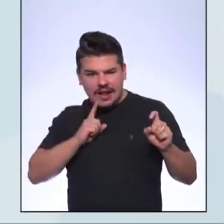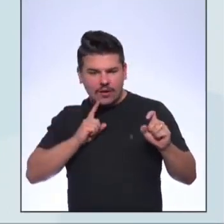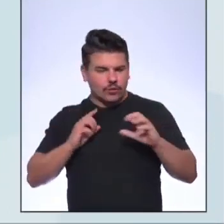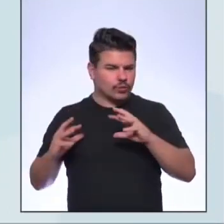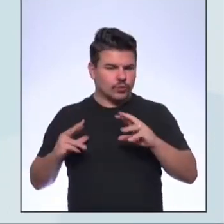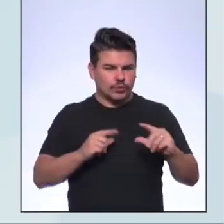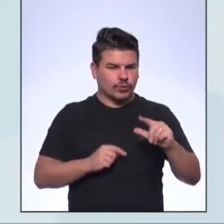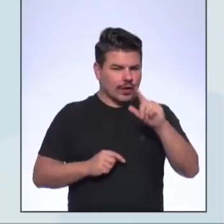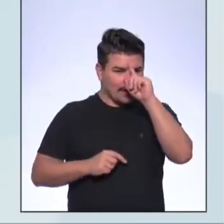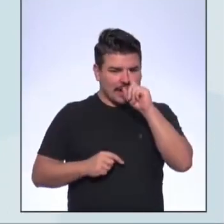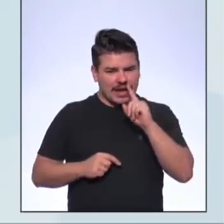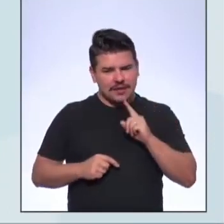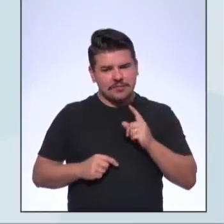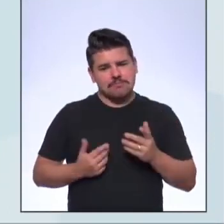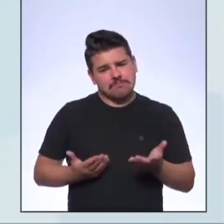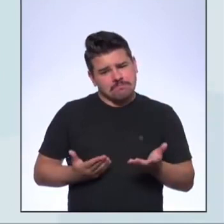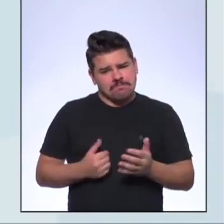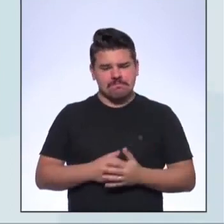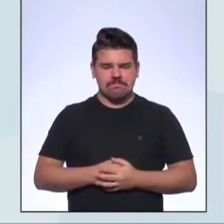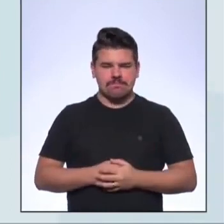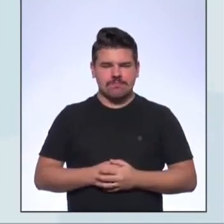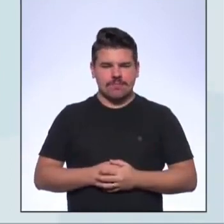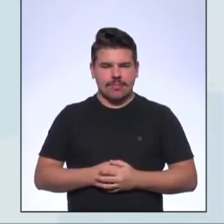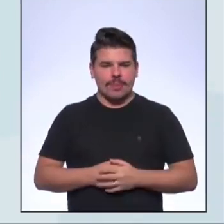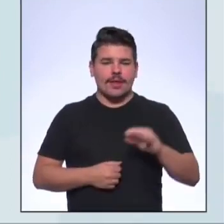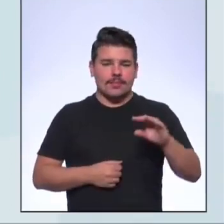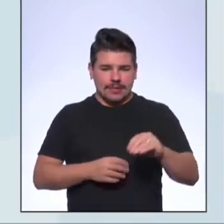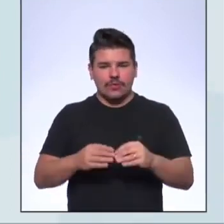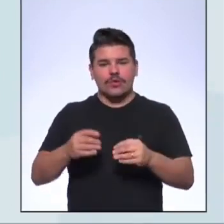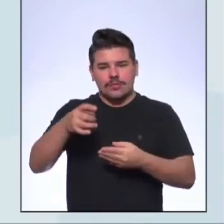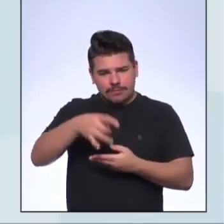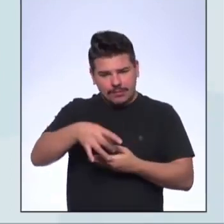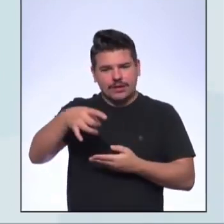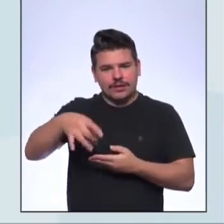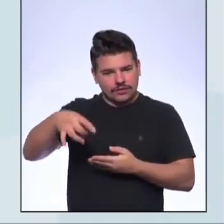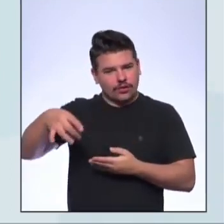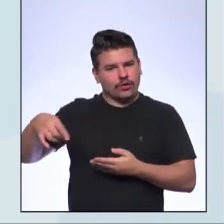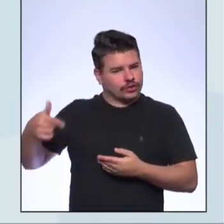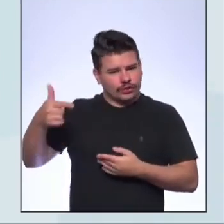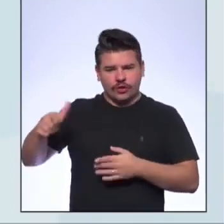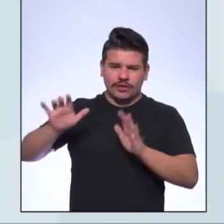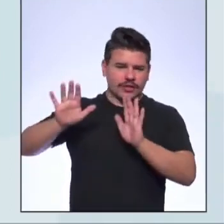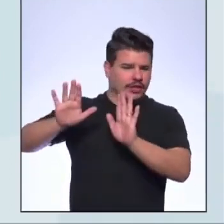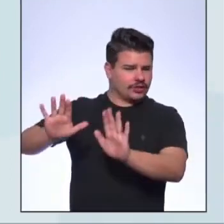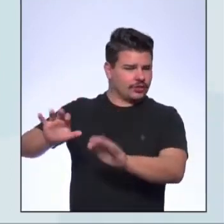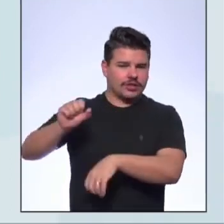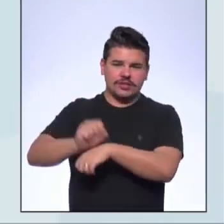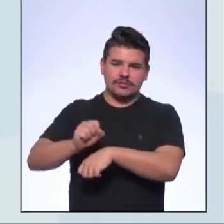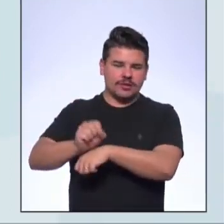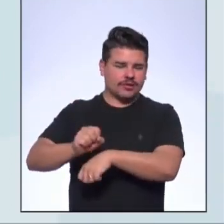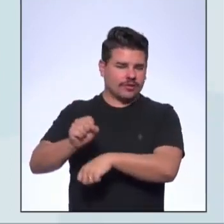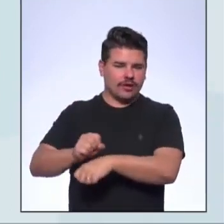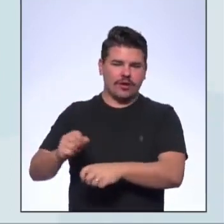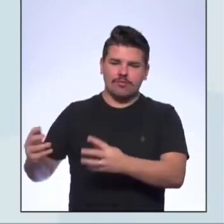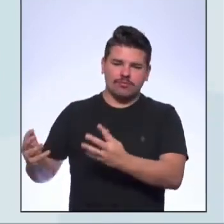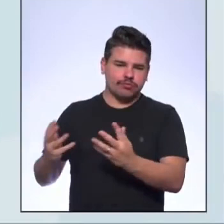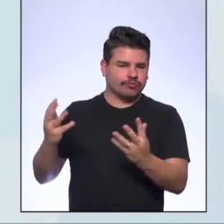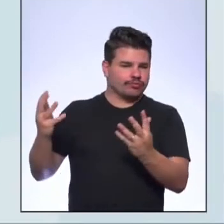amarelo. Aí ele pegou essas sementes, plantou e deixou essas plantas crescerem e se reproduzirem